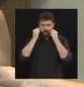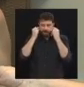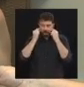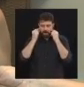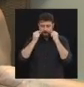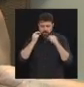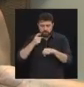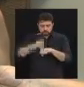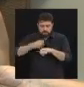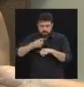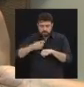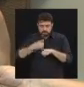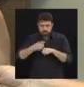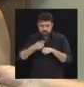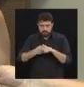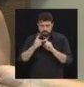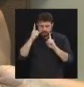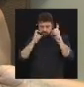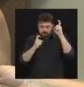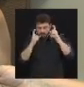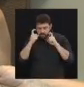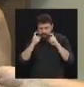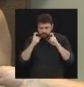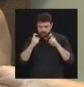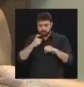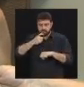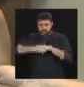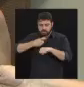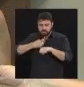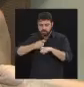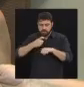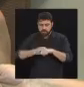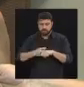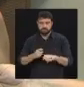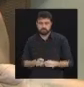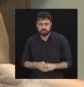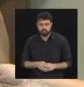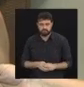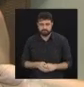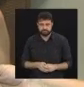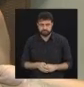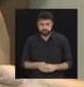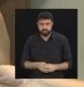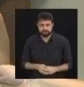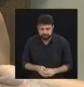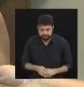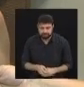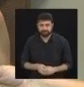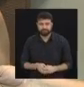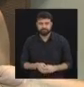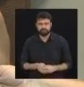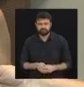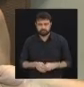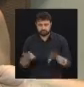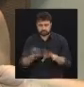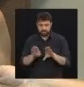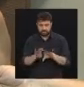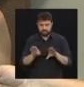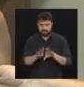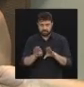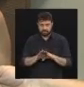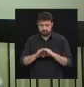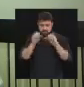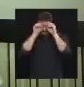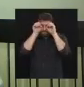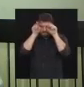cranianos, acarretando, então, a paralisia parcial ou total dos nervos da face e também a motricidade